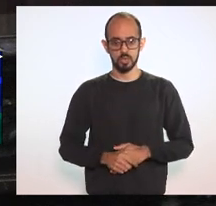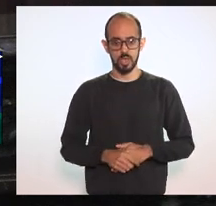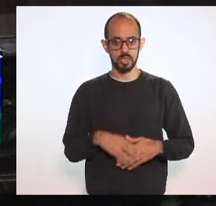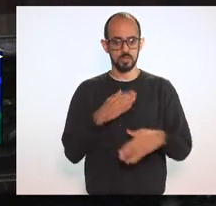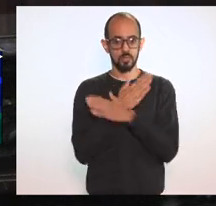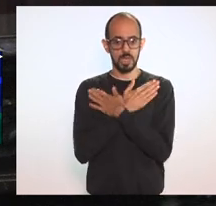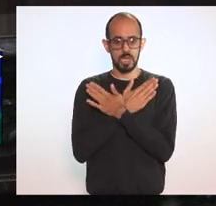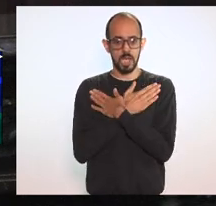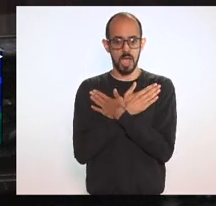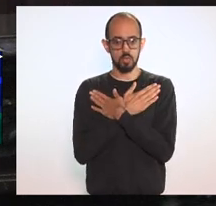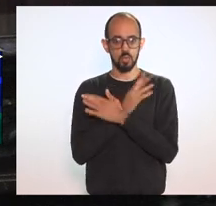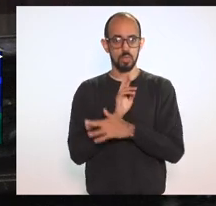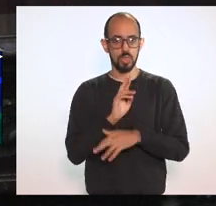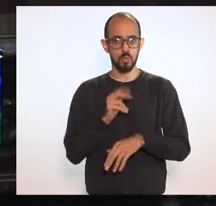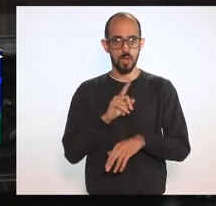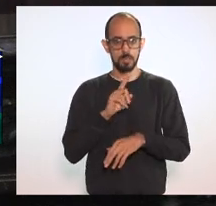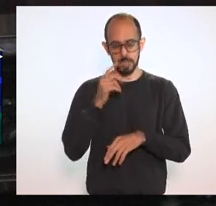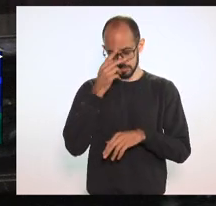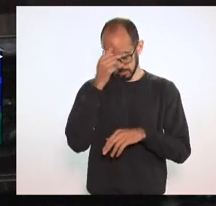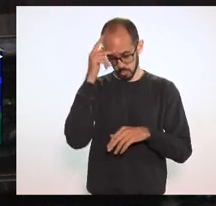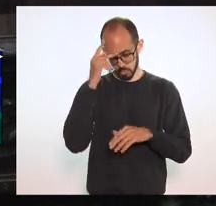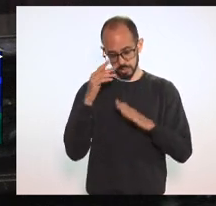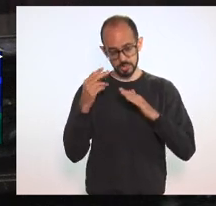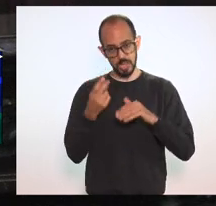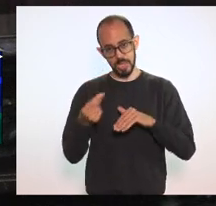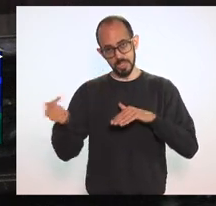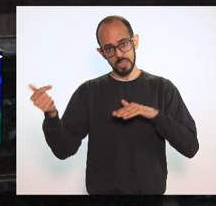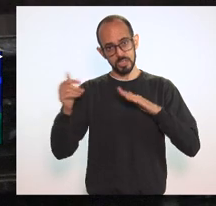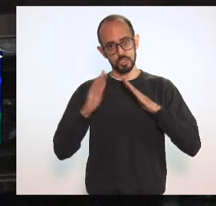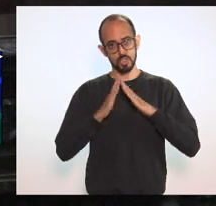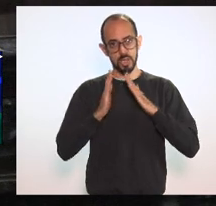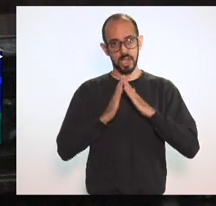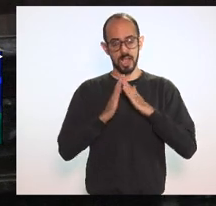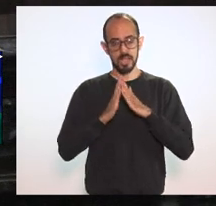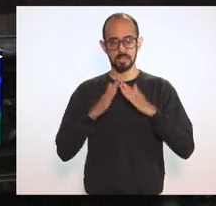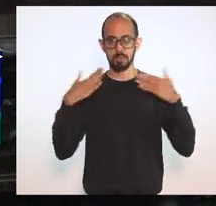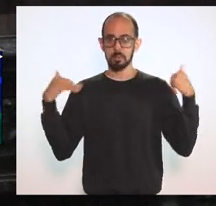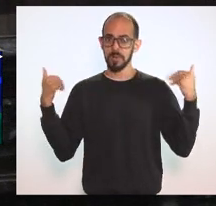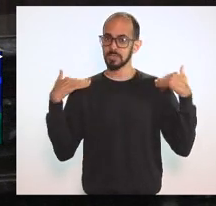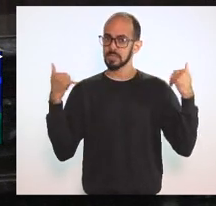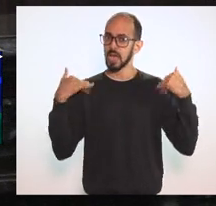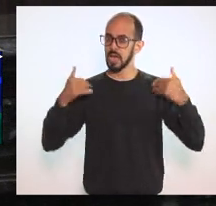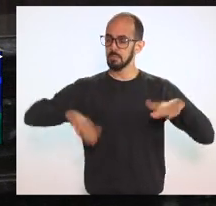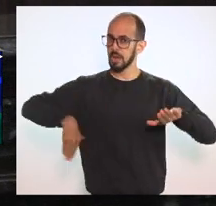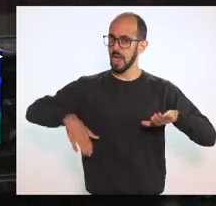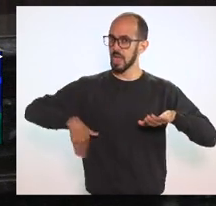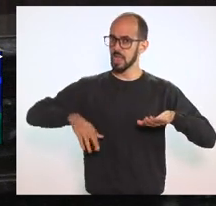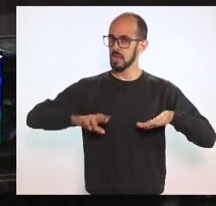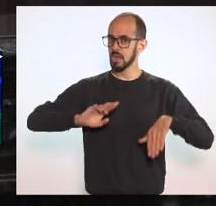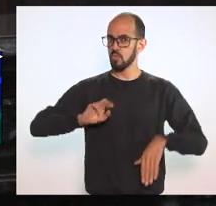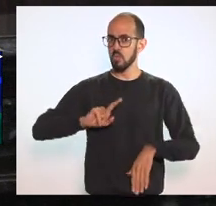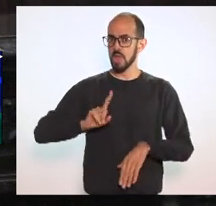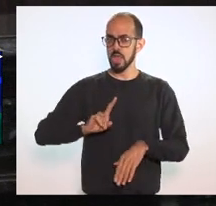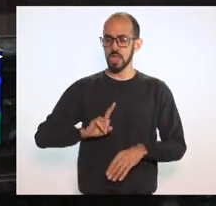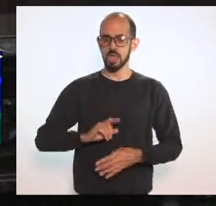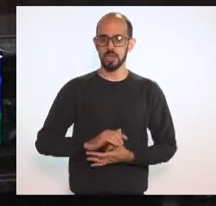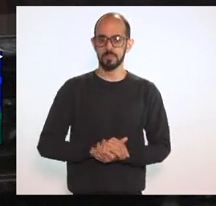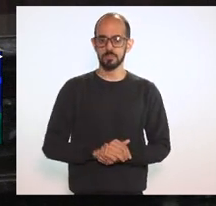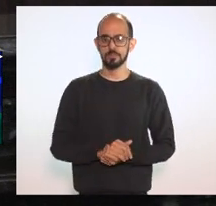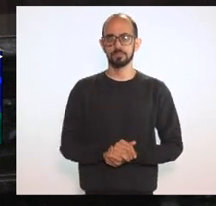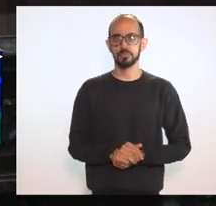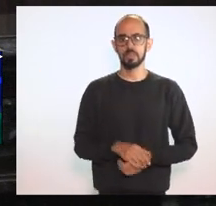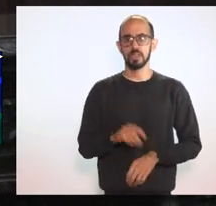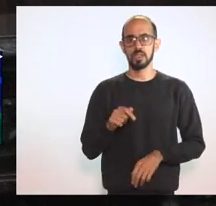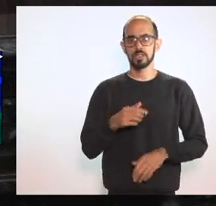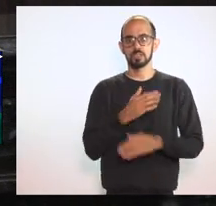feriado não é para as pessoas saírem de casa e irem para região dos lagos para praia não não é esse feriado é